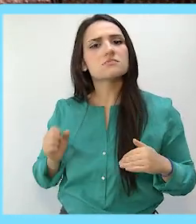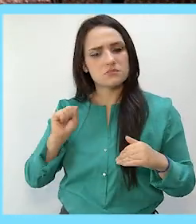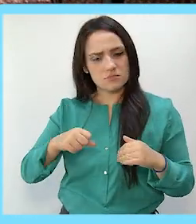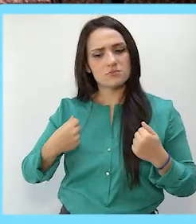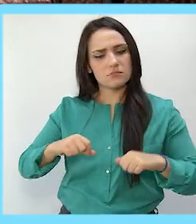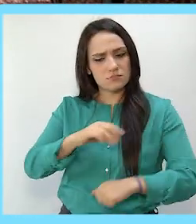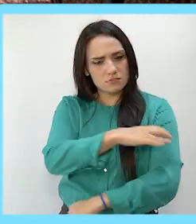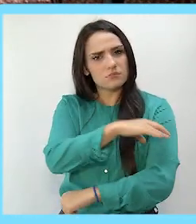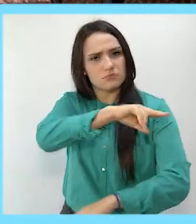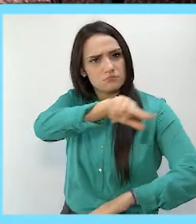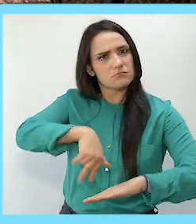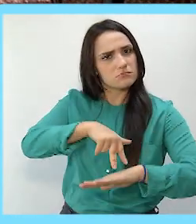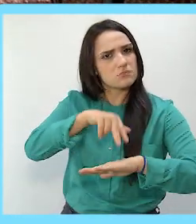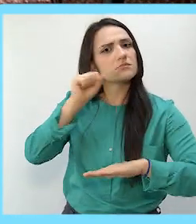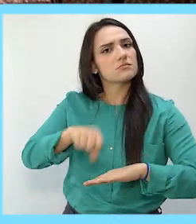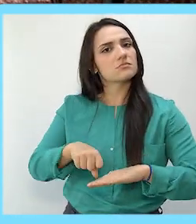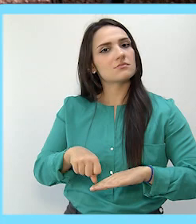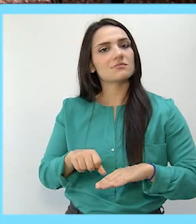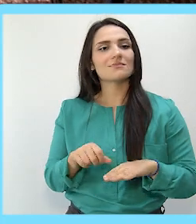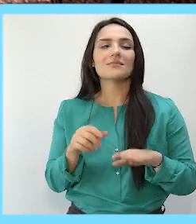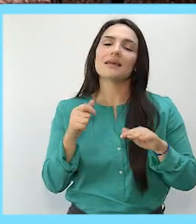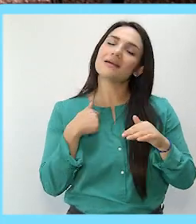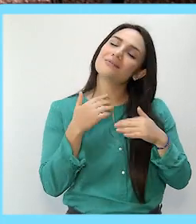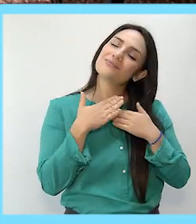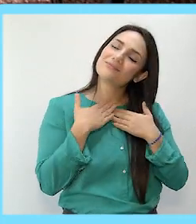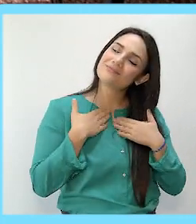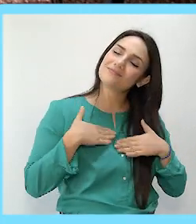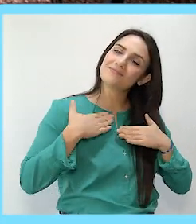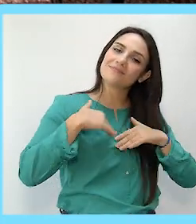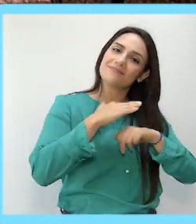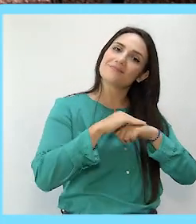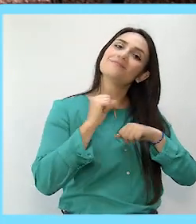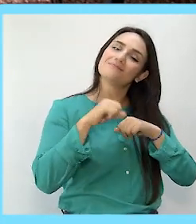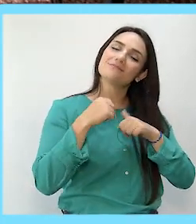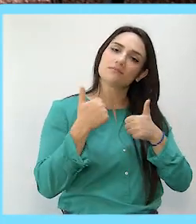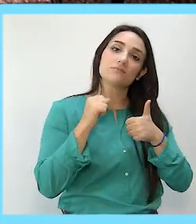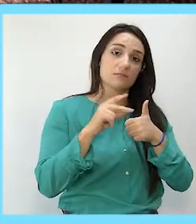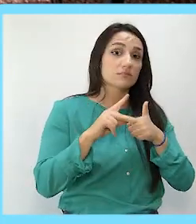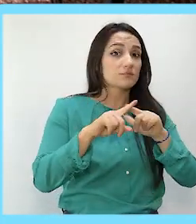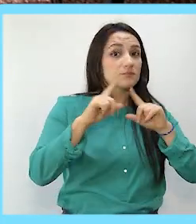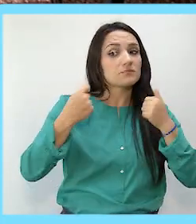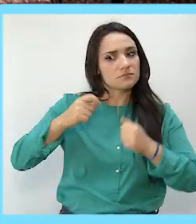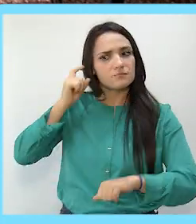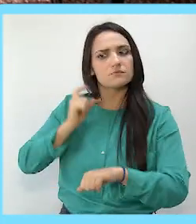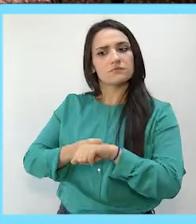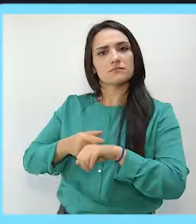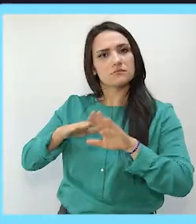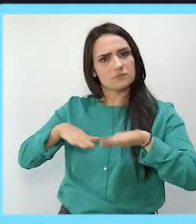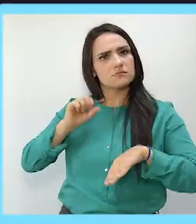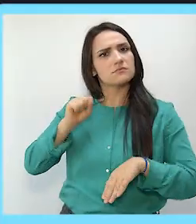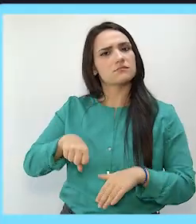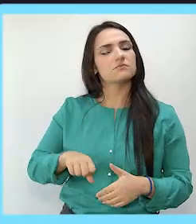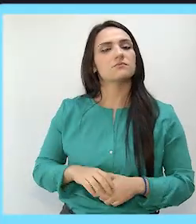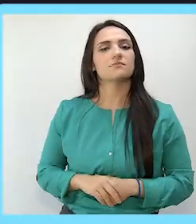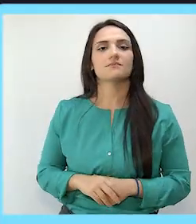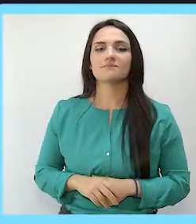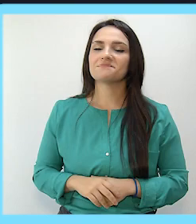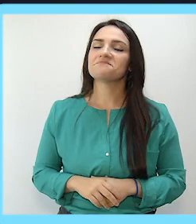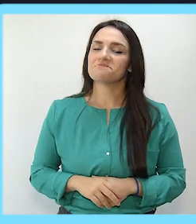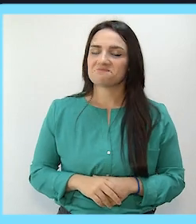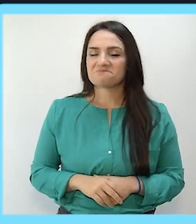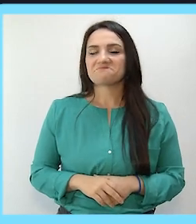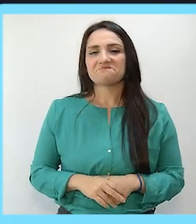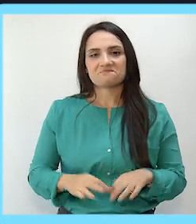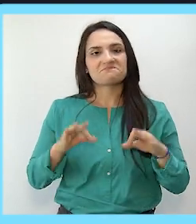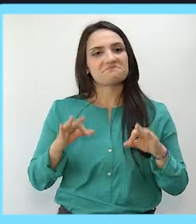se impor, também saber bater na mesa. Não é só com jeitinho delicado, não. Tem momentos que a gente precisa ser um pouco mais dura. Tá certo.